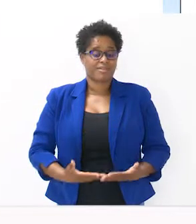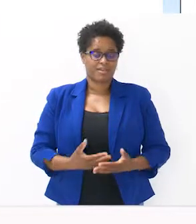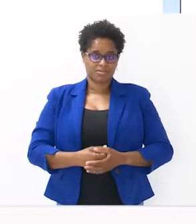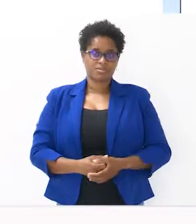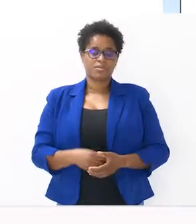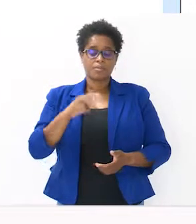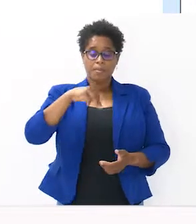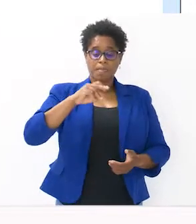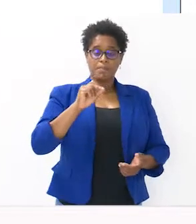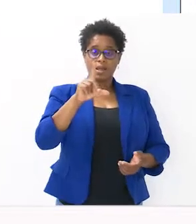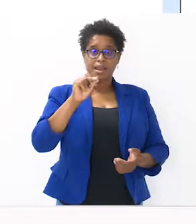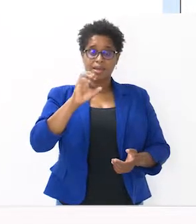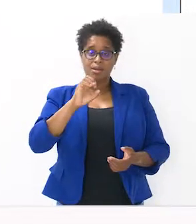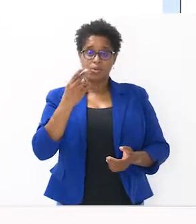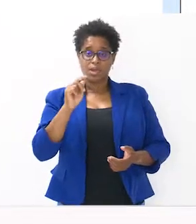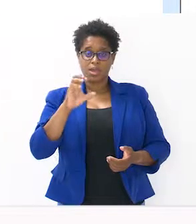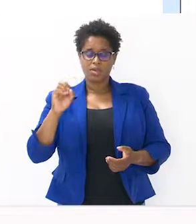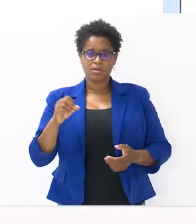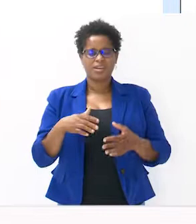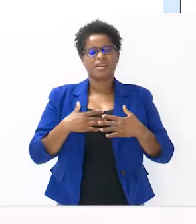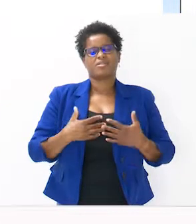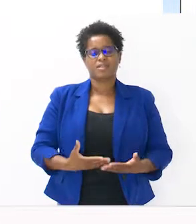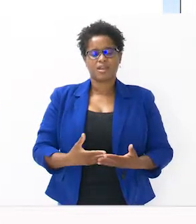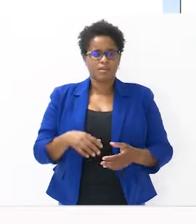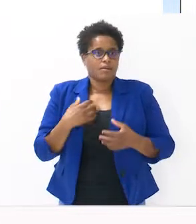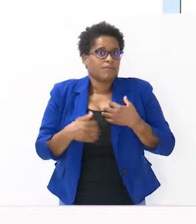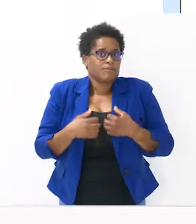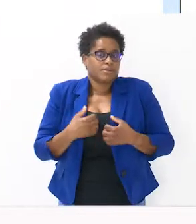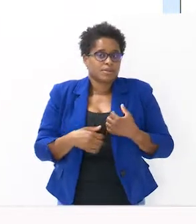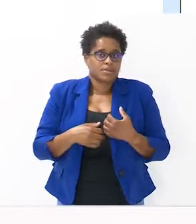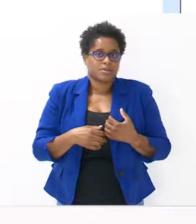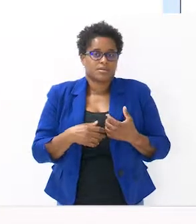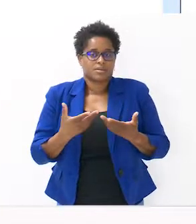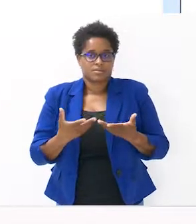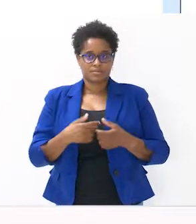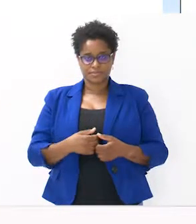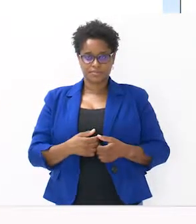ai, que estafa! Que fadiga! Que quebreira!